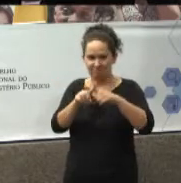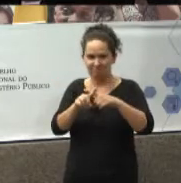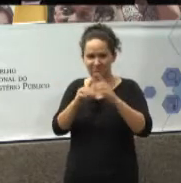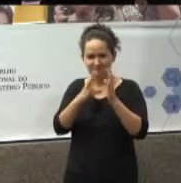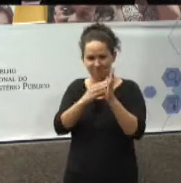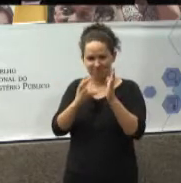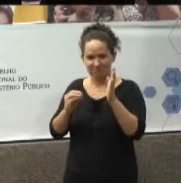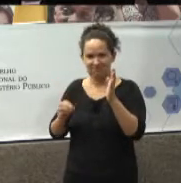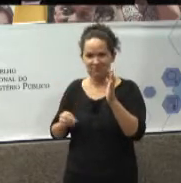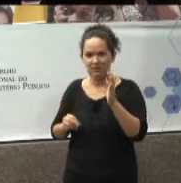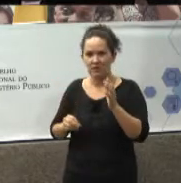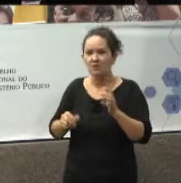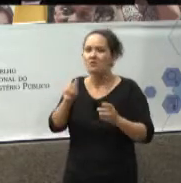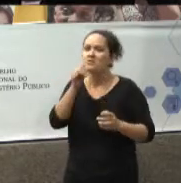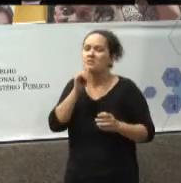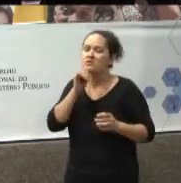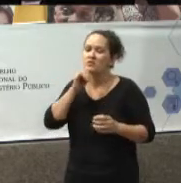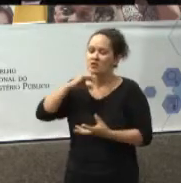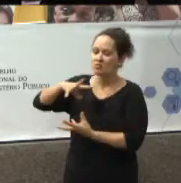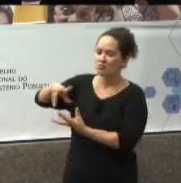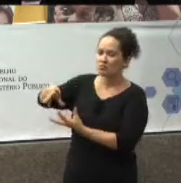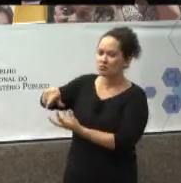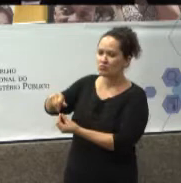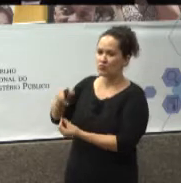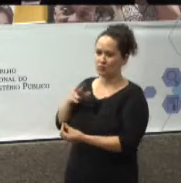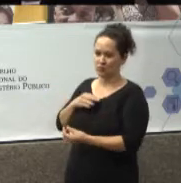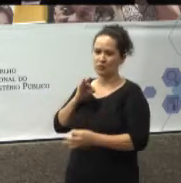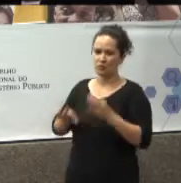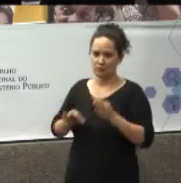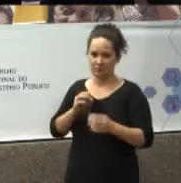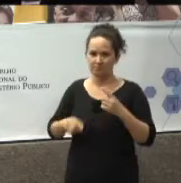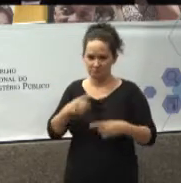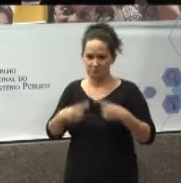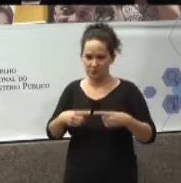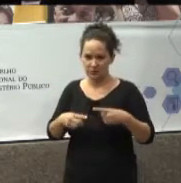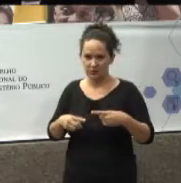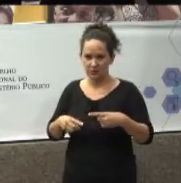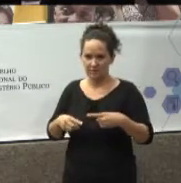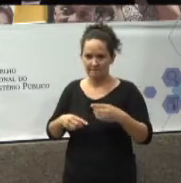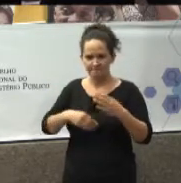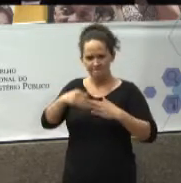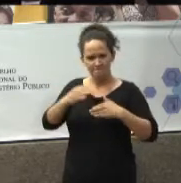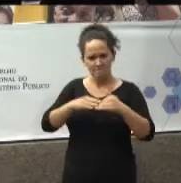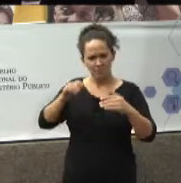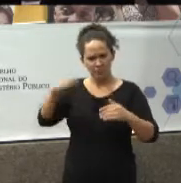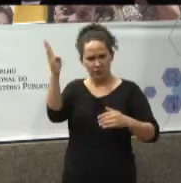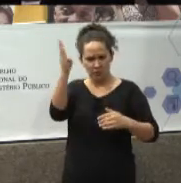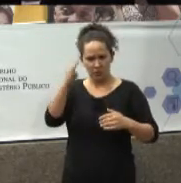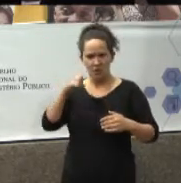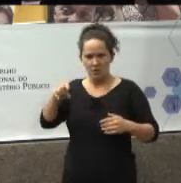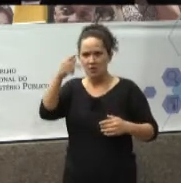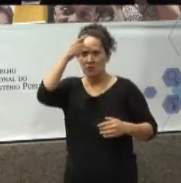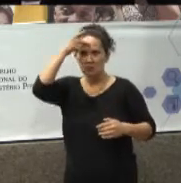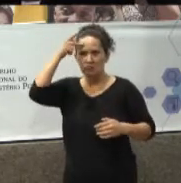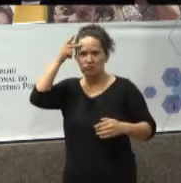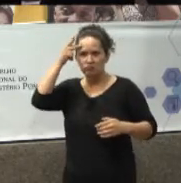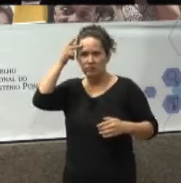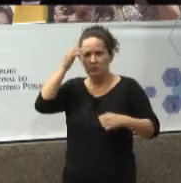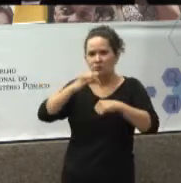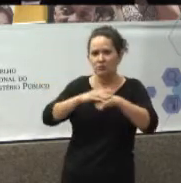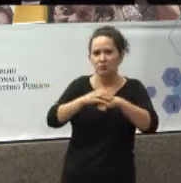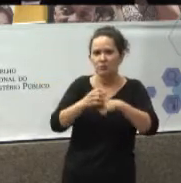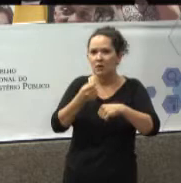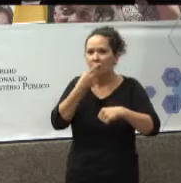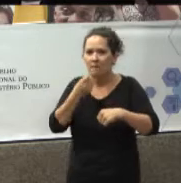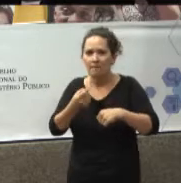exemplo internacional da nossa política hoje praticamente no brasil se você tomar um medicamento não se